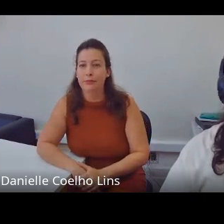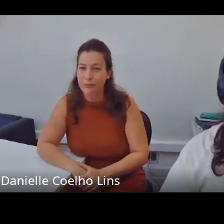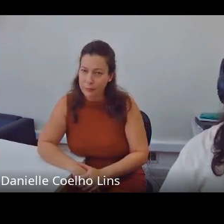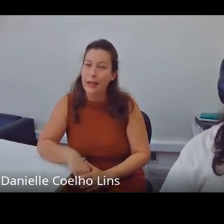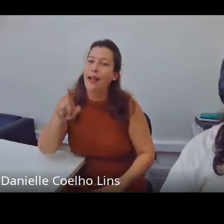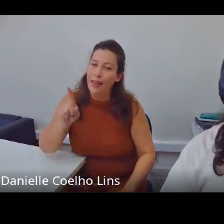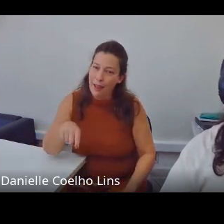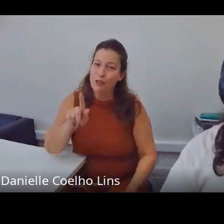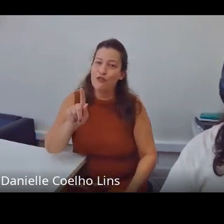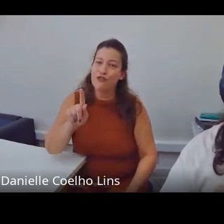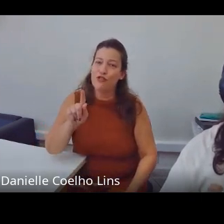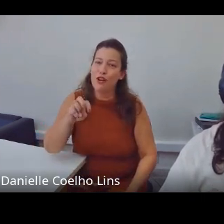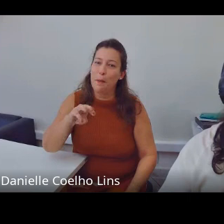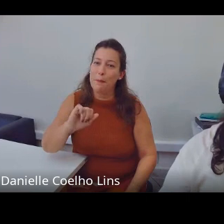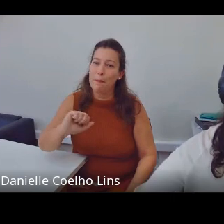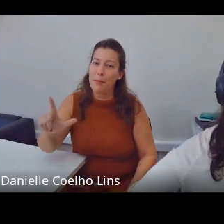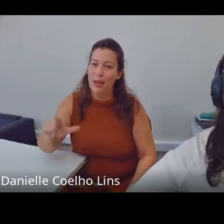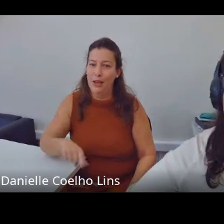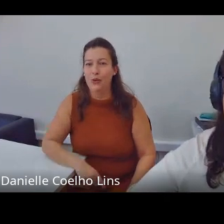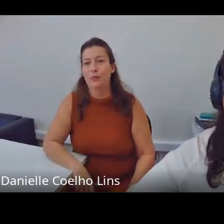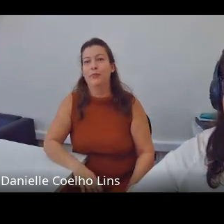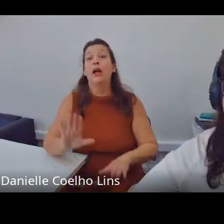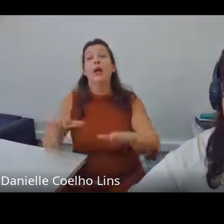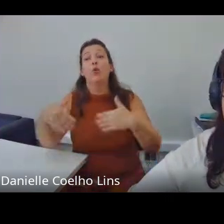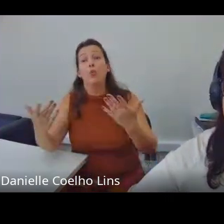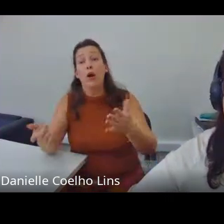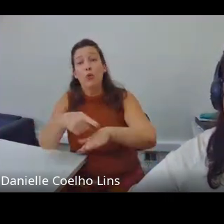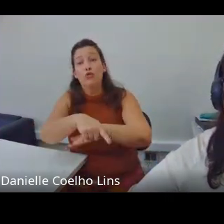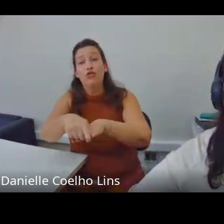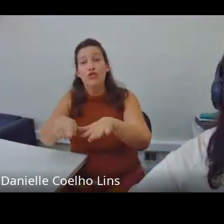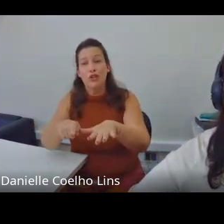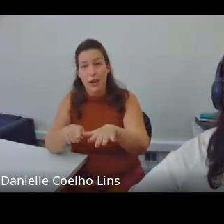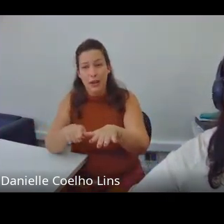No Gmail, nesse caso aqui. Qual o gênero textual?